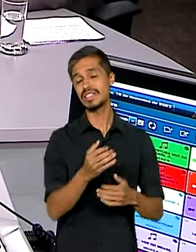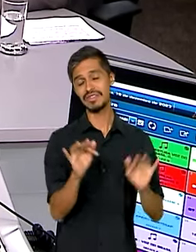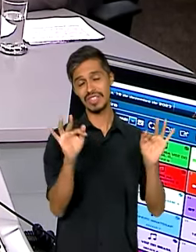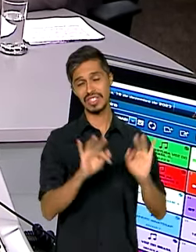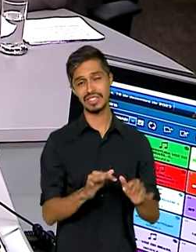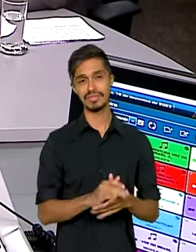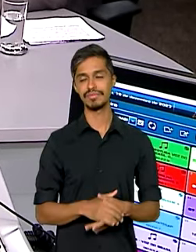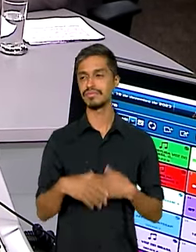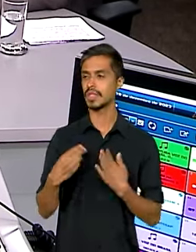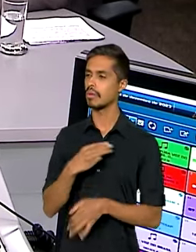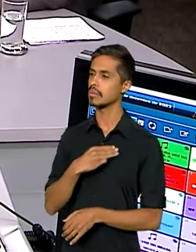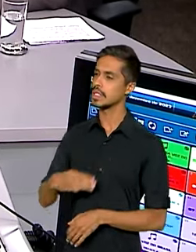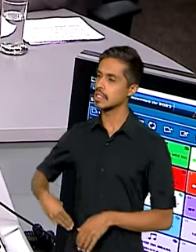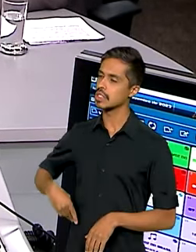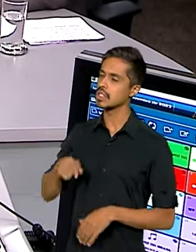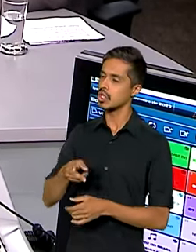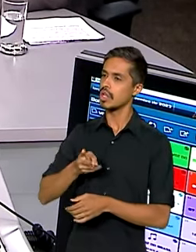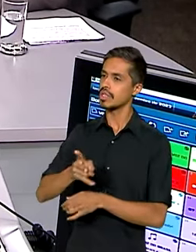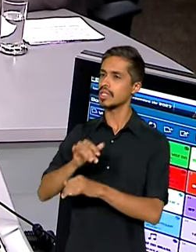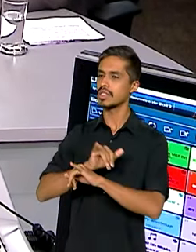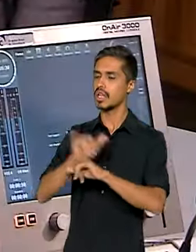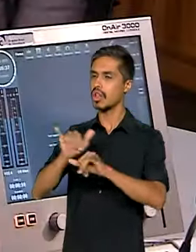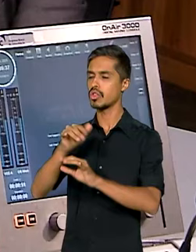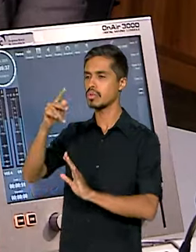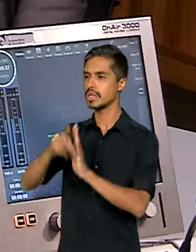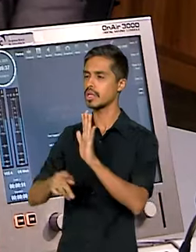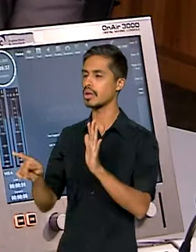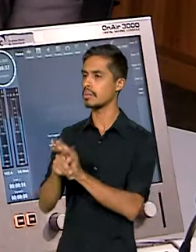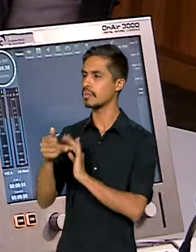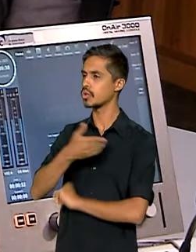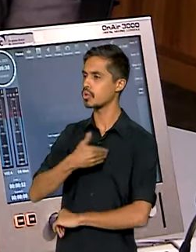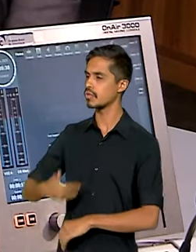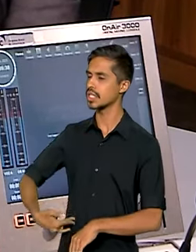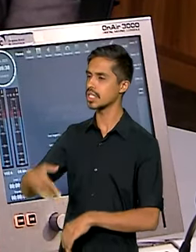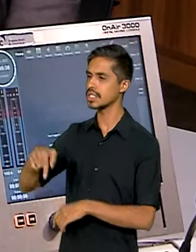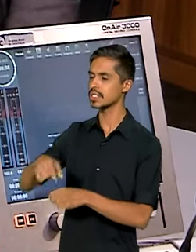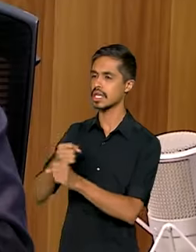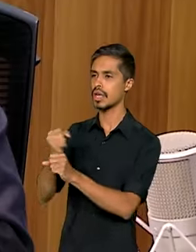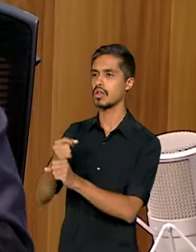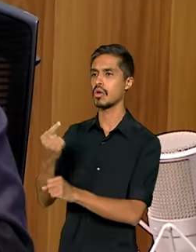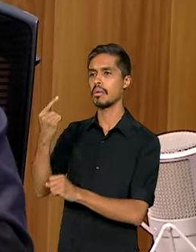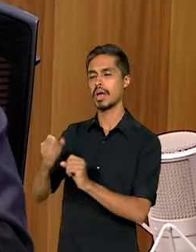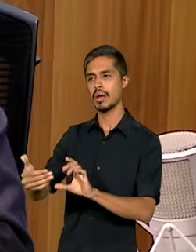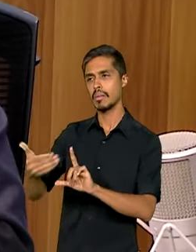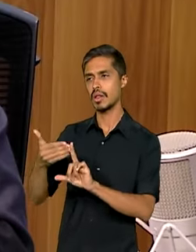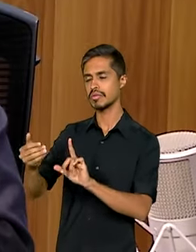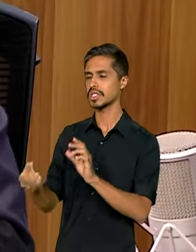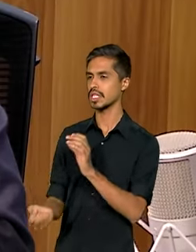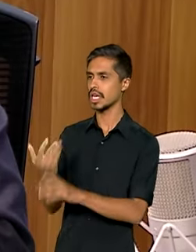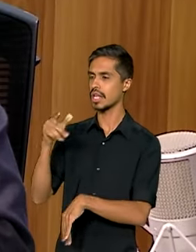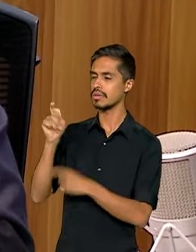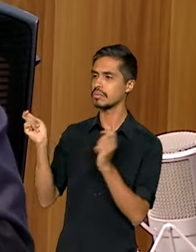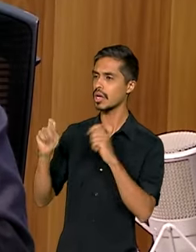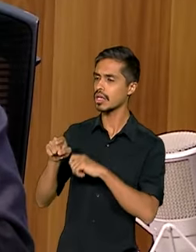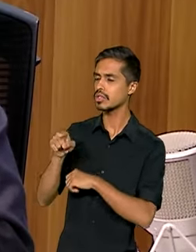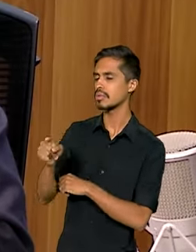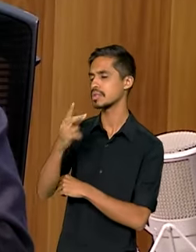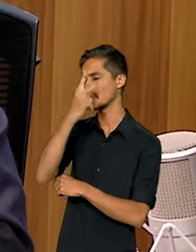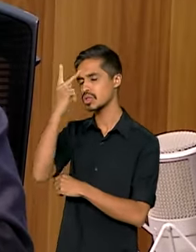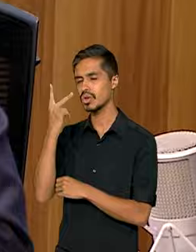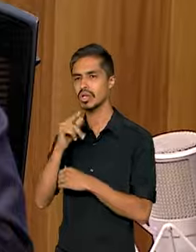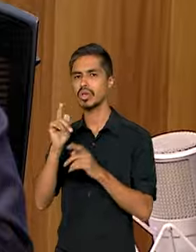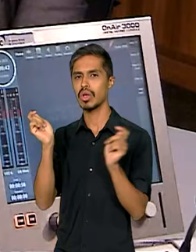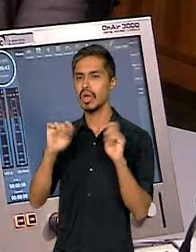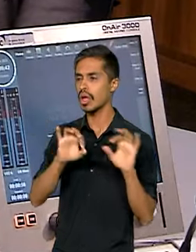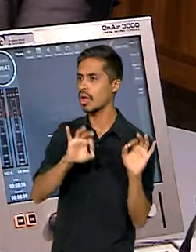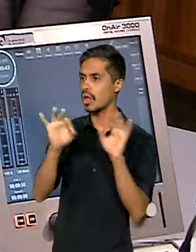Ministro seguindo nessa divulgação dos programas lançados pelo governo esse ano uma plataforma foi criada para que as pessoas possam acompanhar